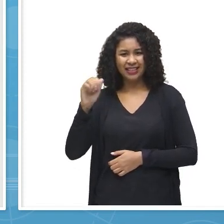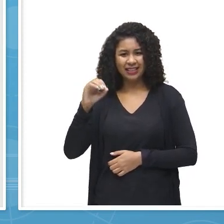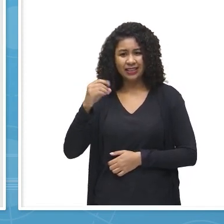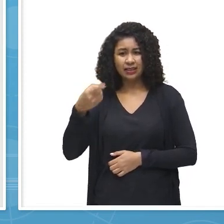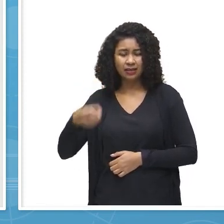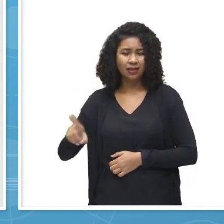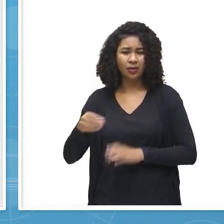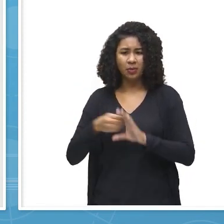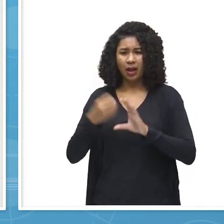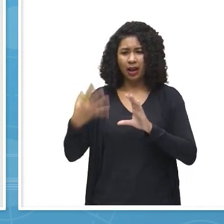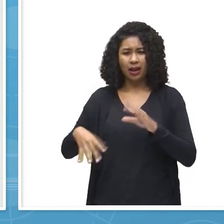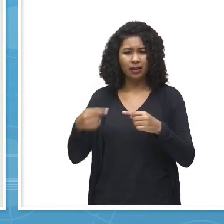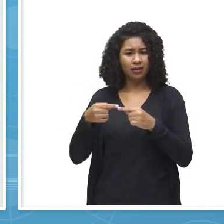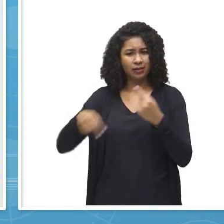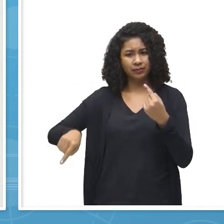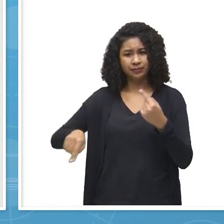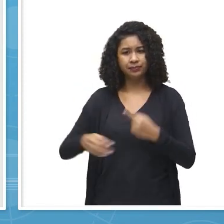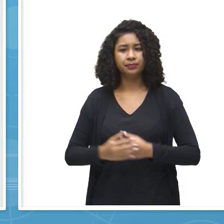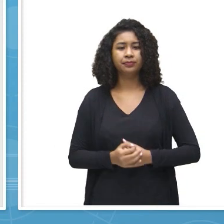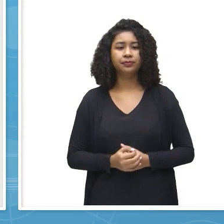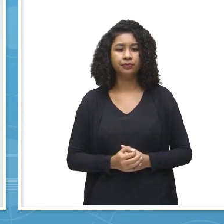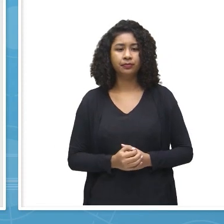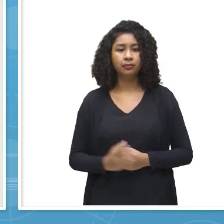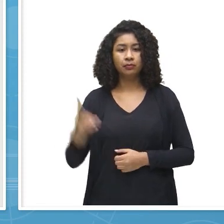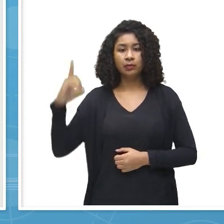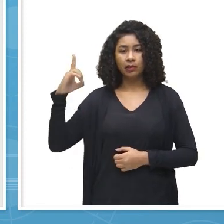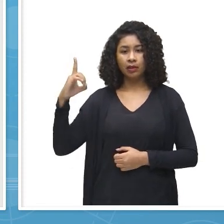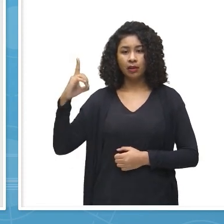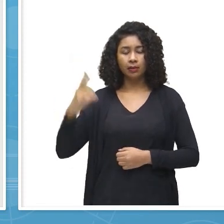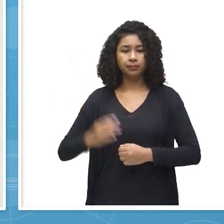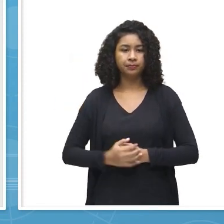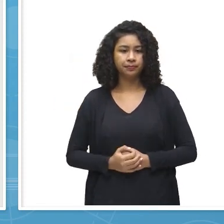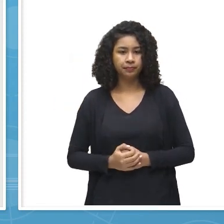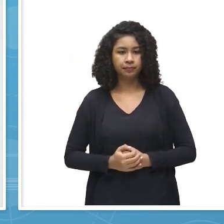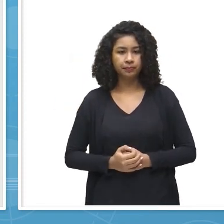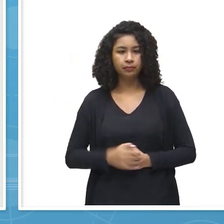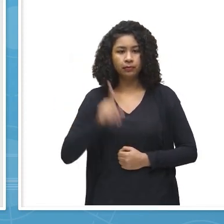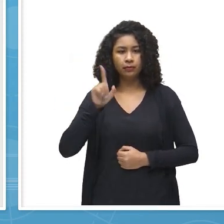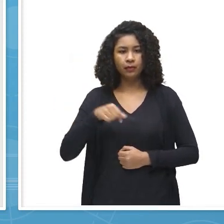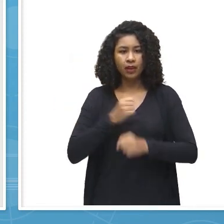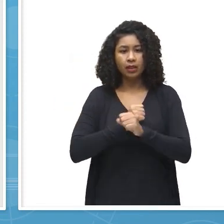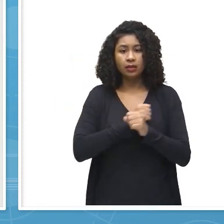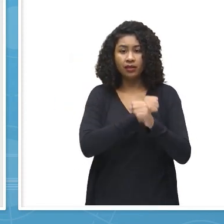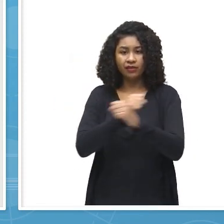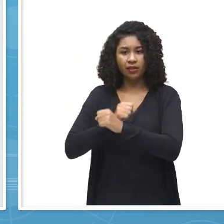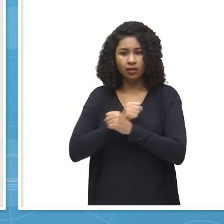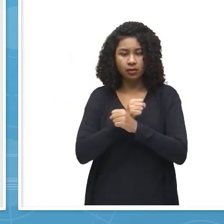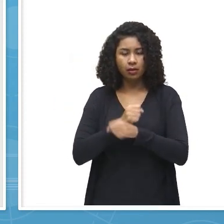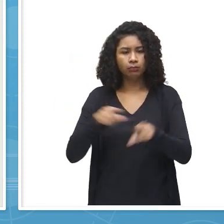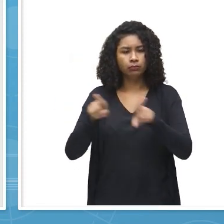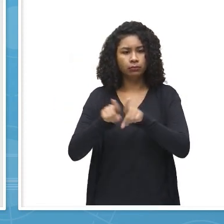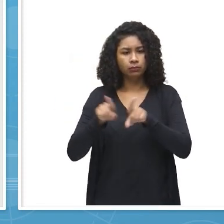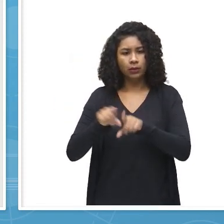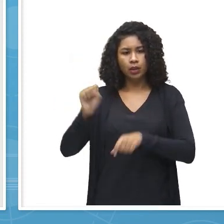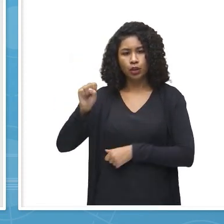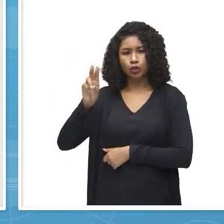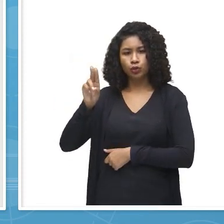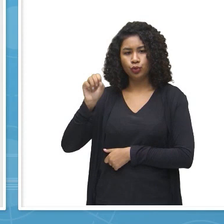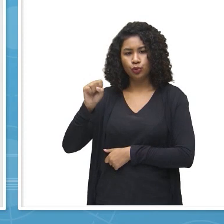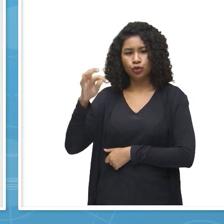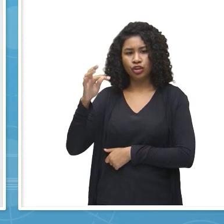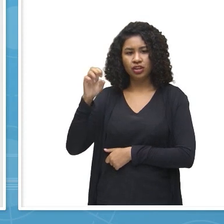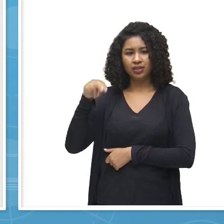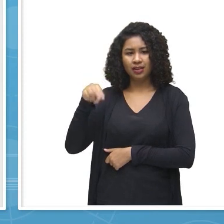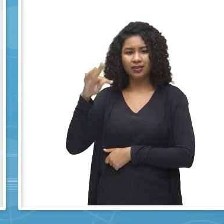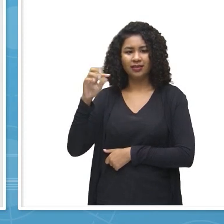conjuntivo, tá bom? Letra D de dado, sustentação, ok. Sustentação sim, porque o tecido